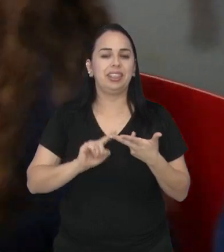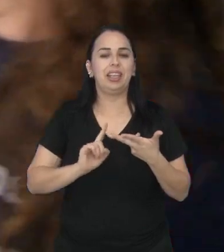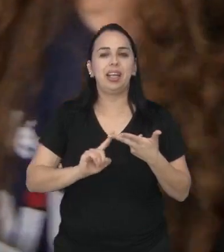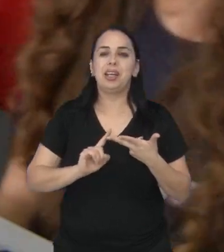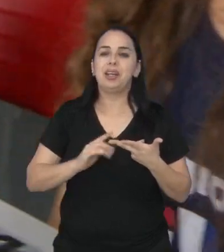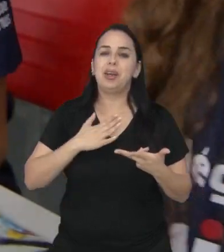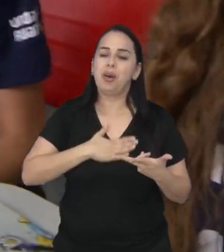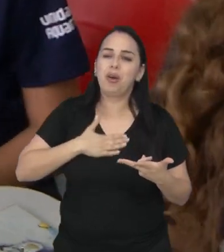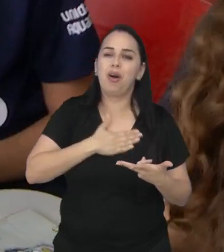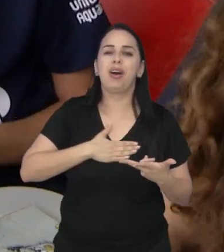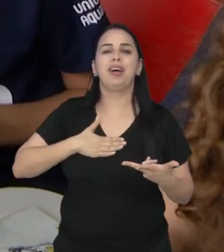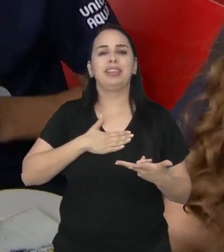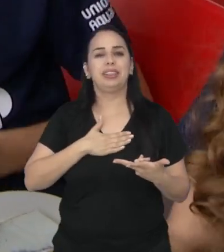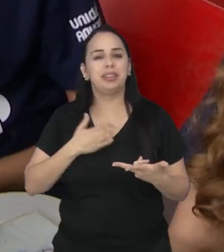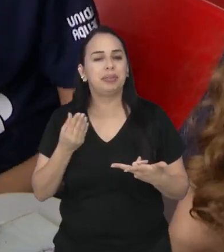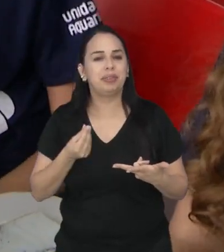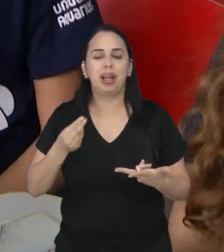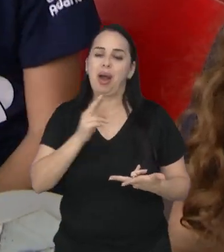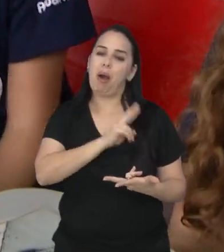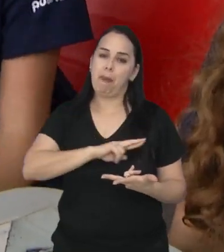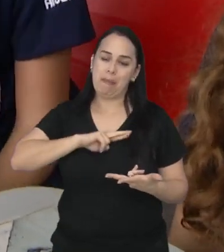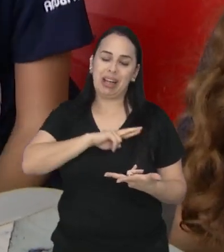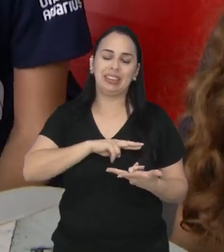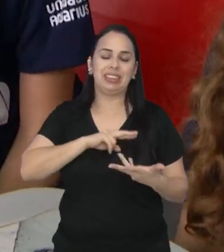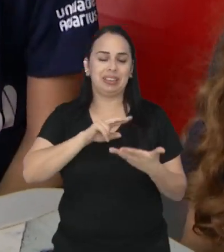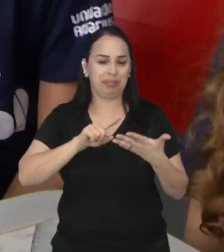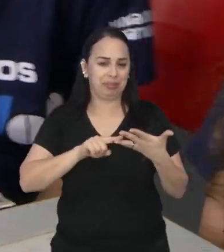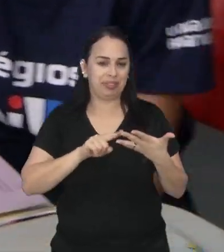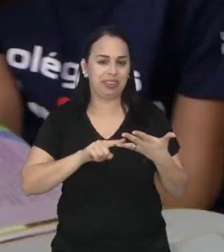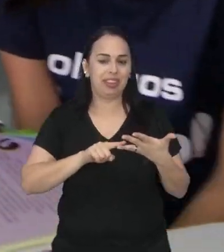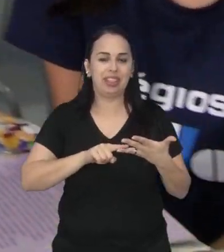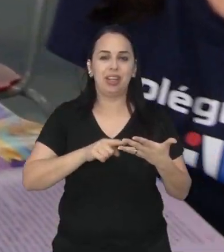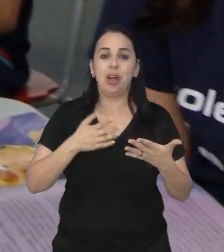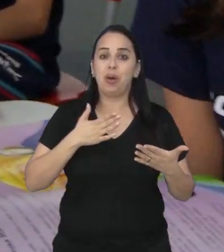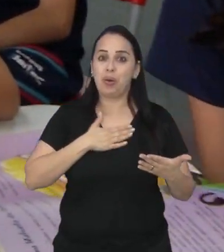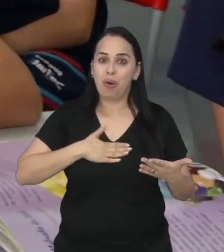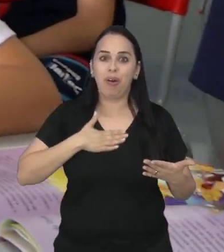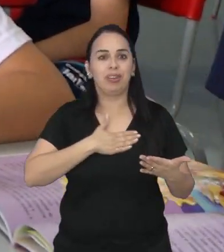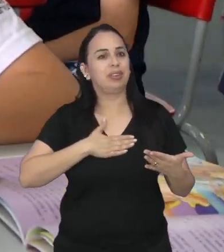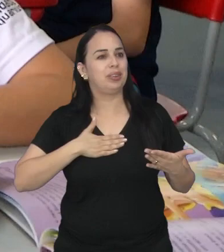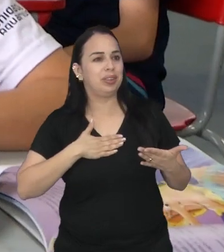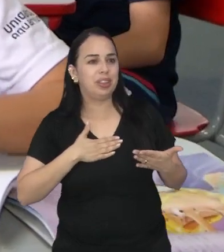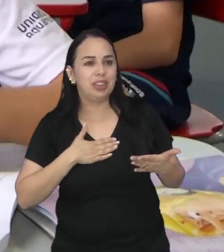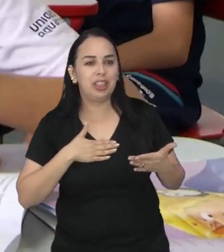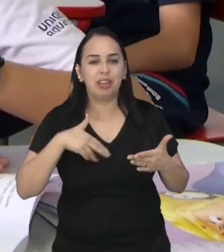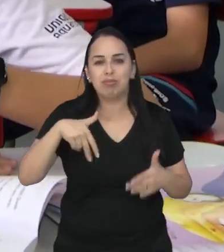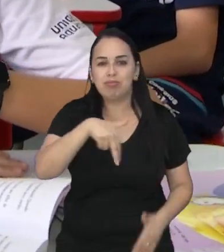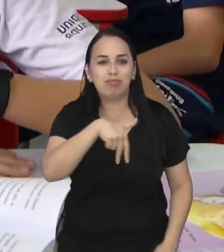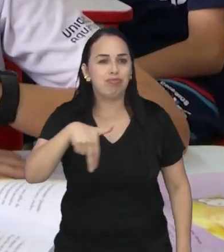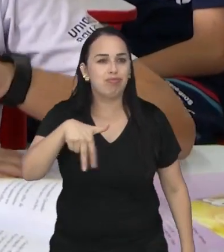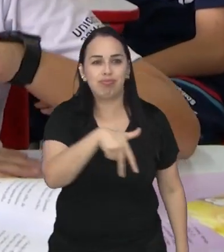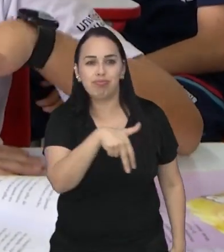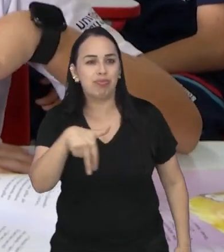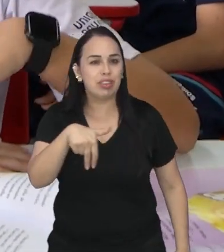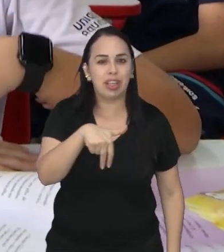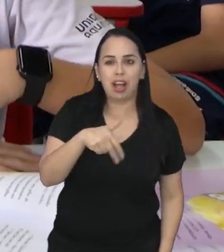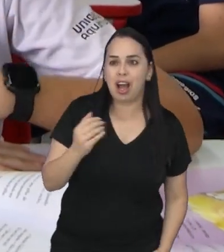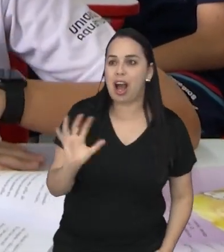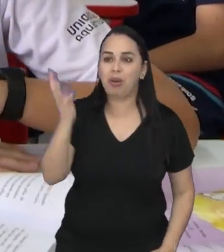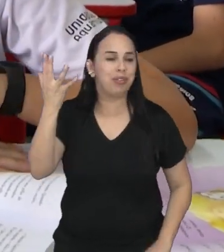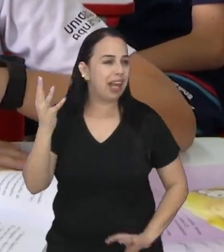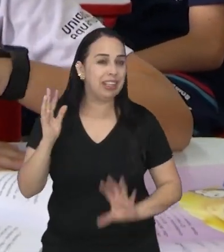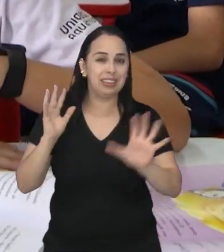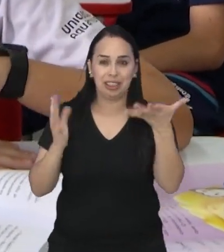terror. Eu gosto de ler terror e romance. Aventuras. Eu gosto de